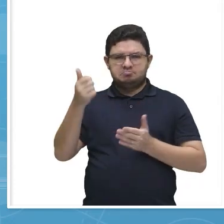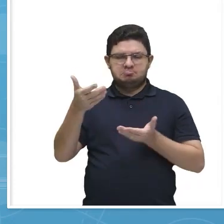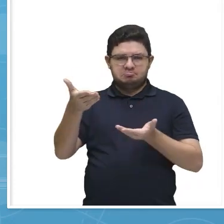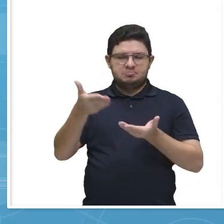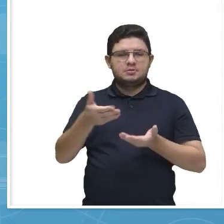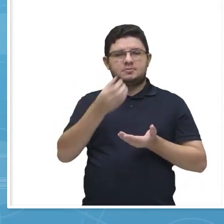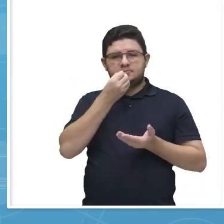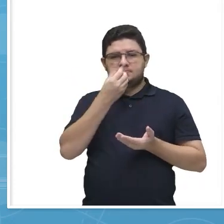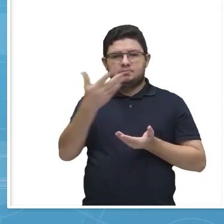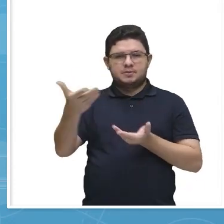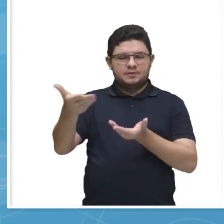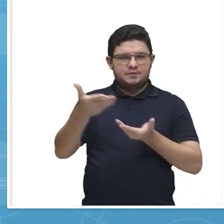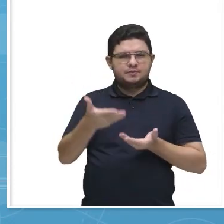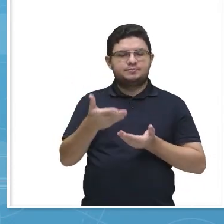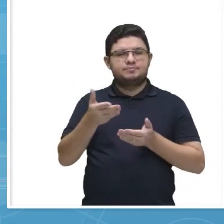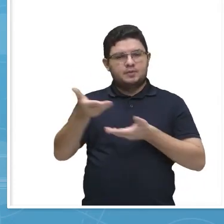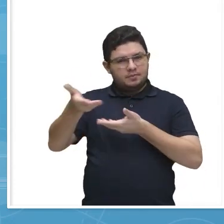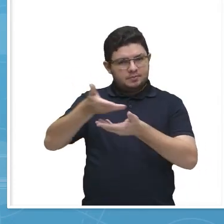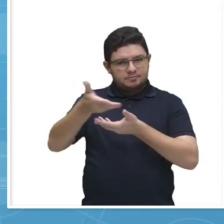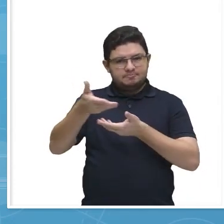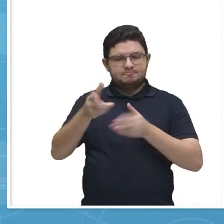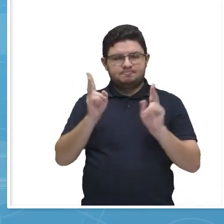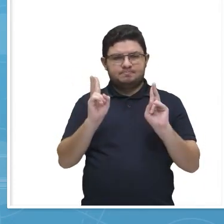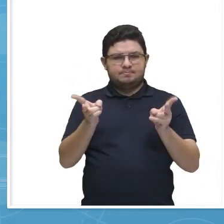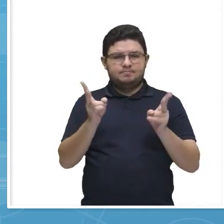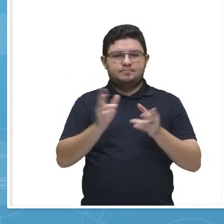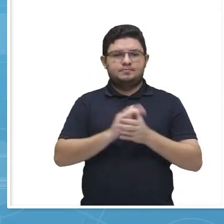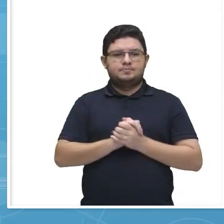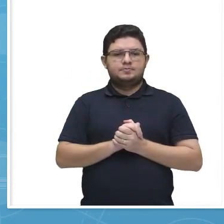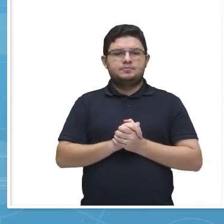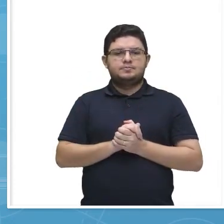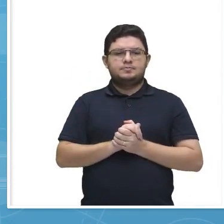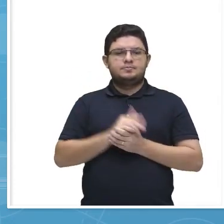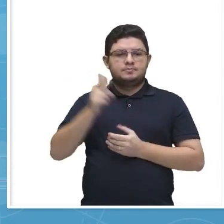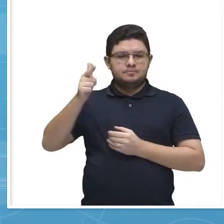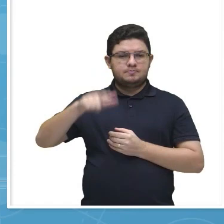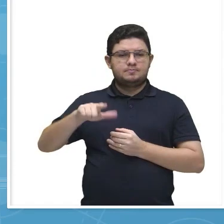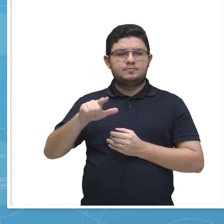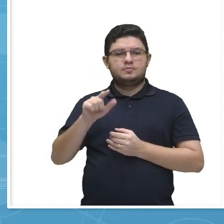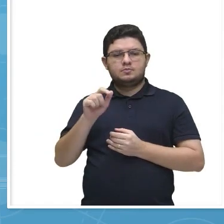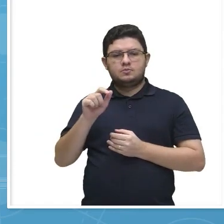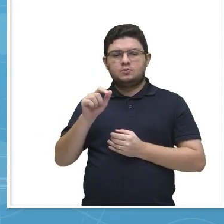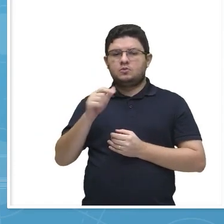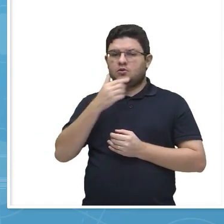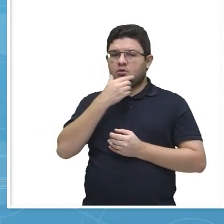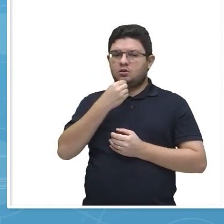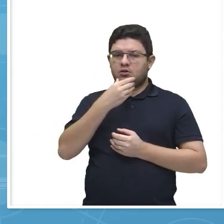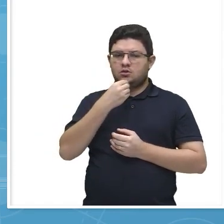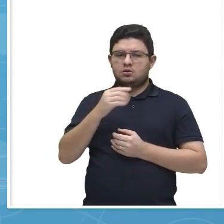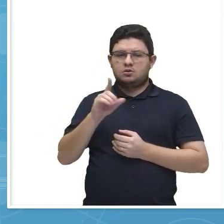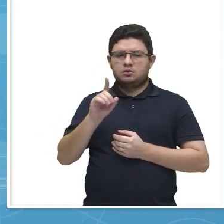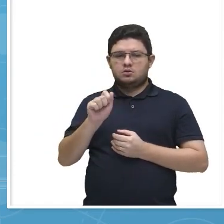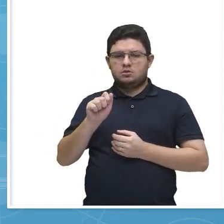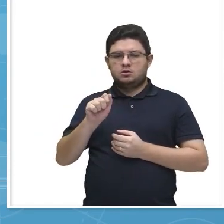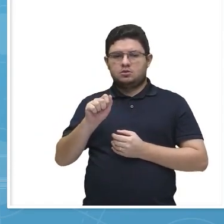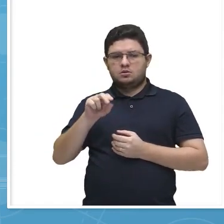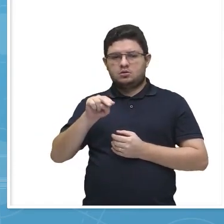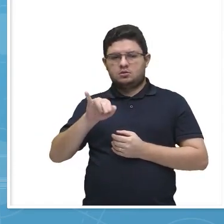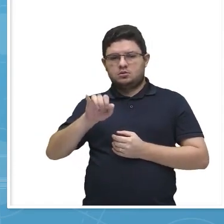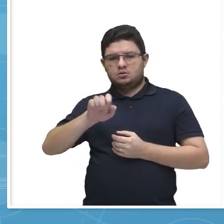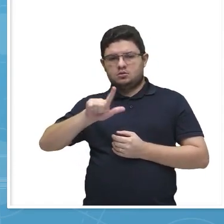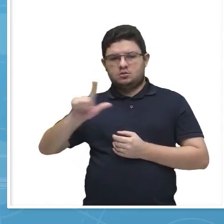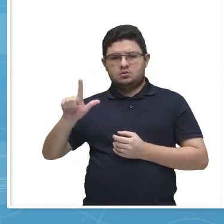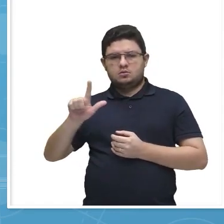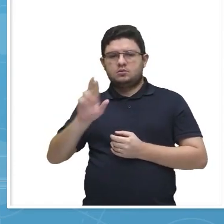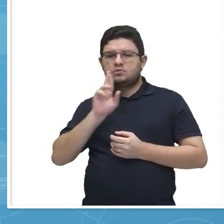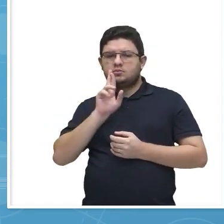sempre, participe sempre, ok? Vamos lá, quem mais está interagindo com a gente? Daniel. O Daniel de Souza Ferreira, questão